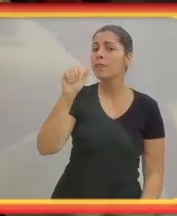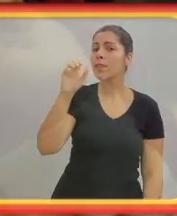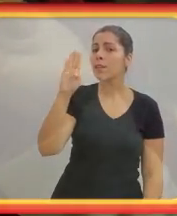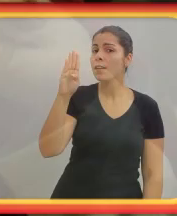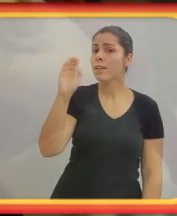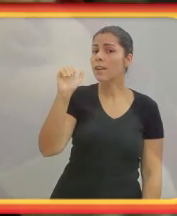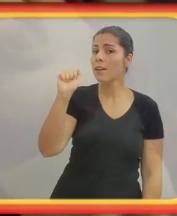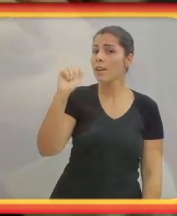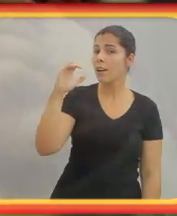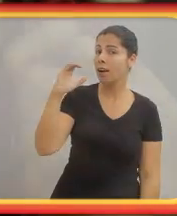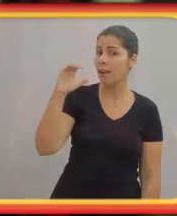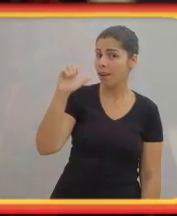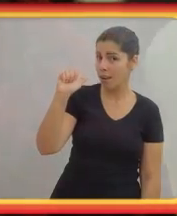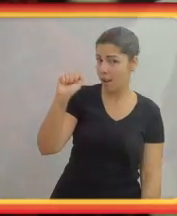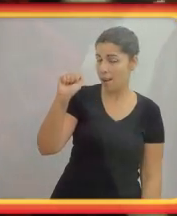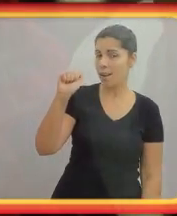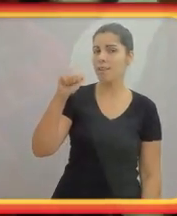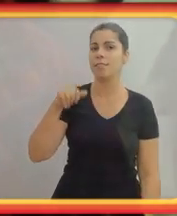Língua abaixo.